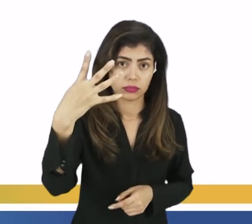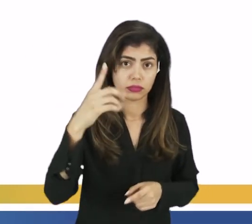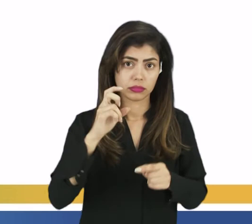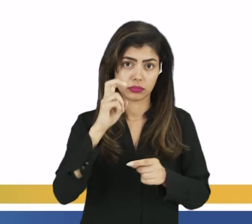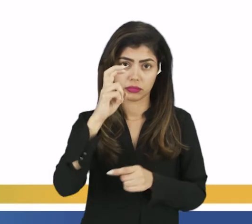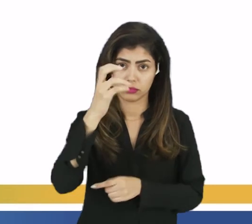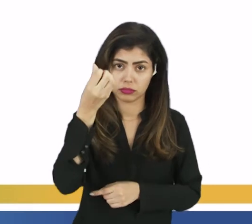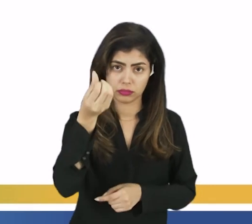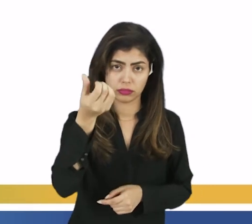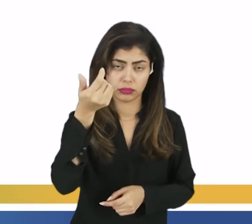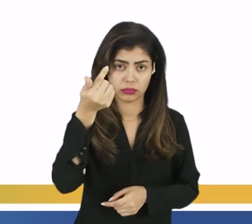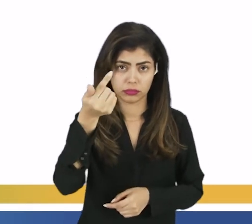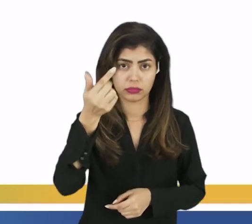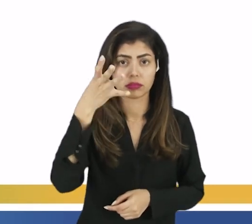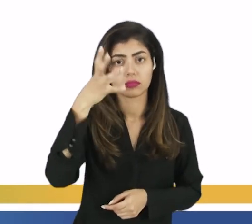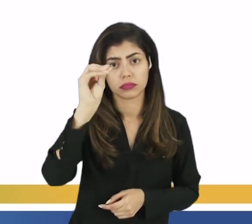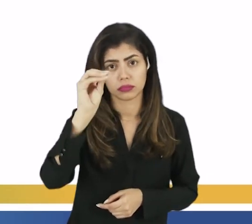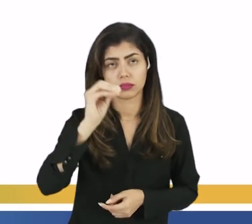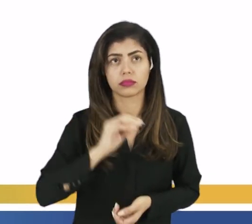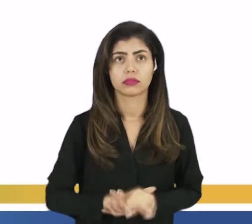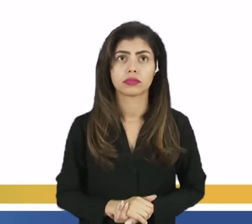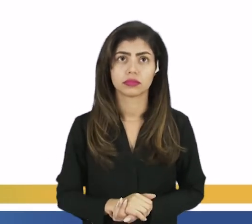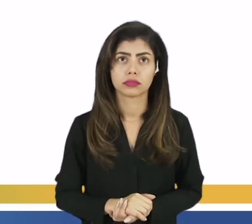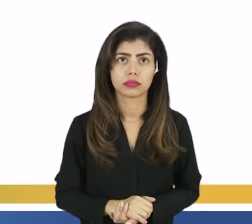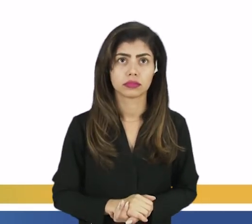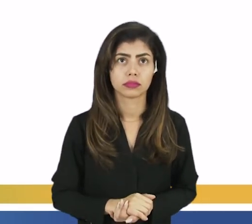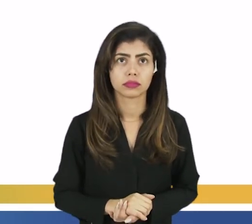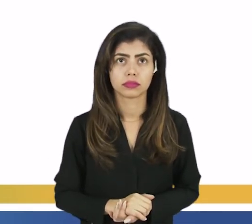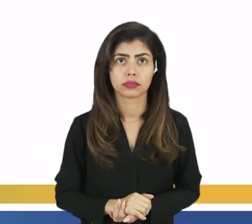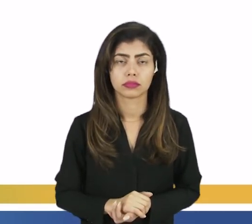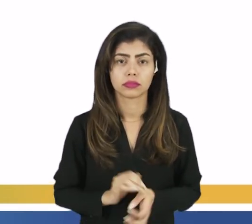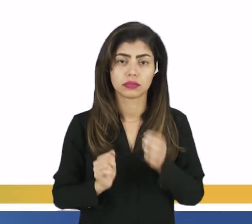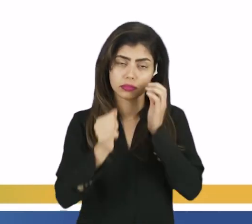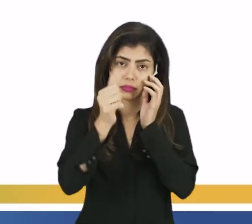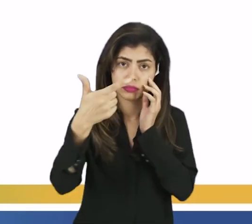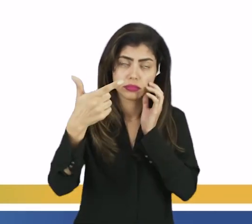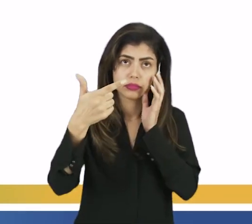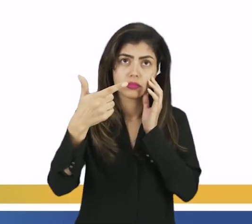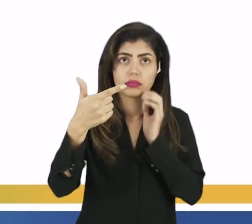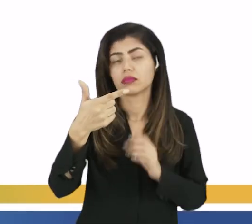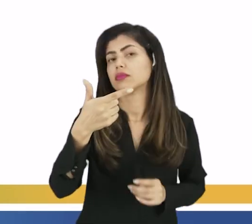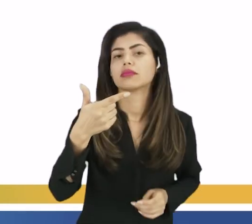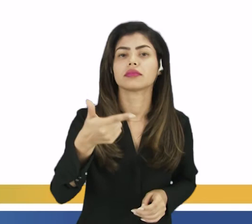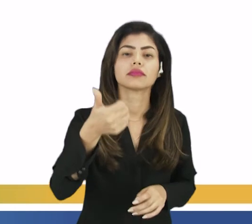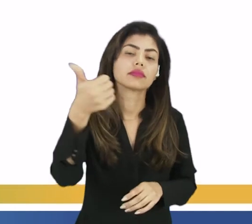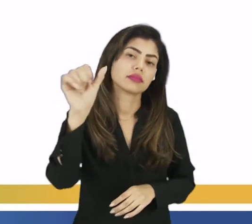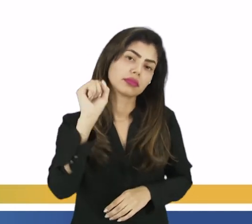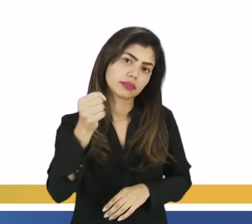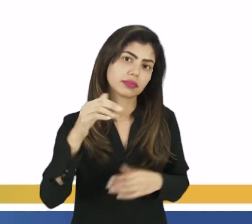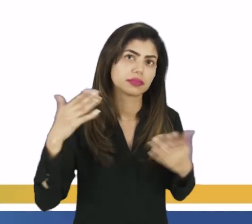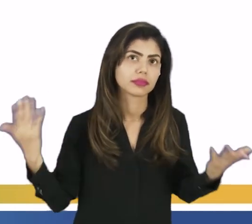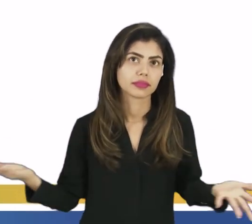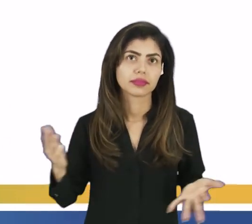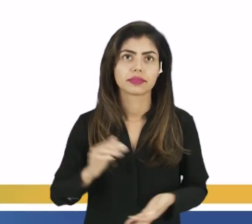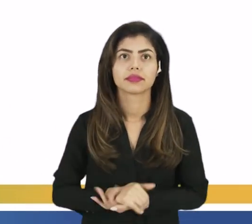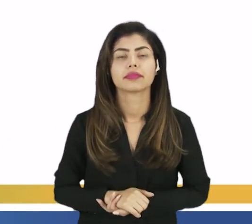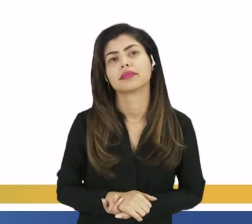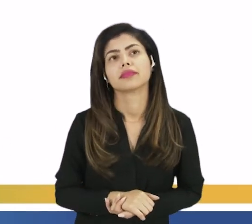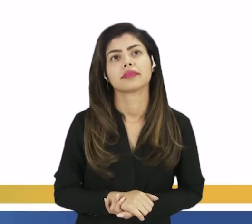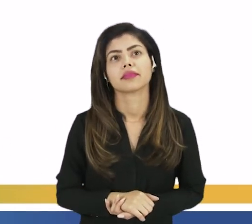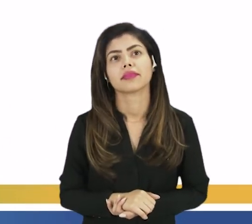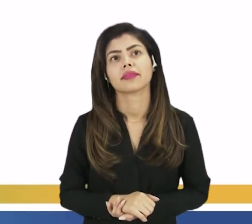4 + 6 10 mas as 12 mais 6 18